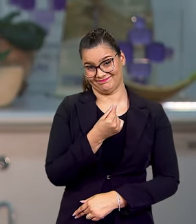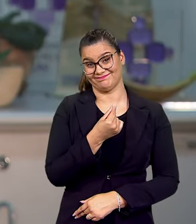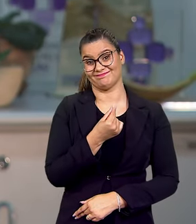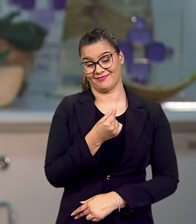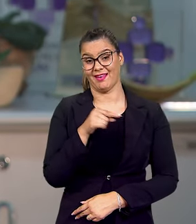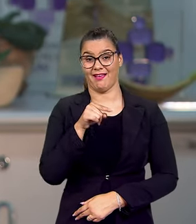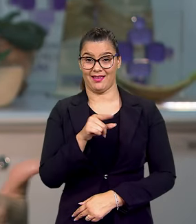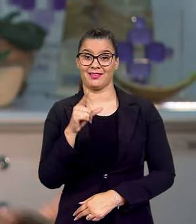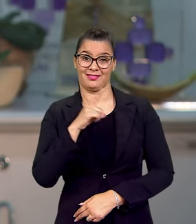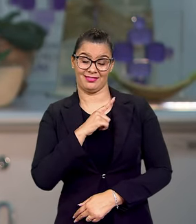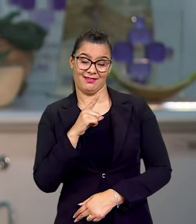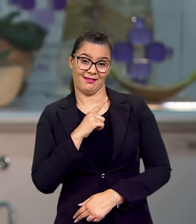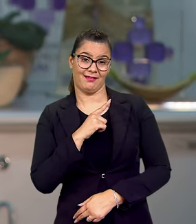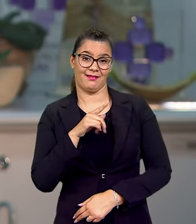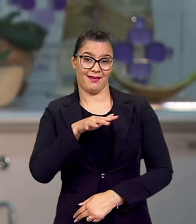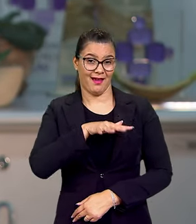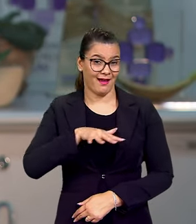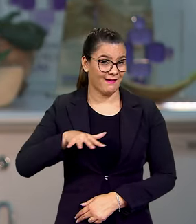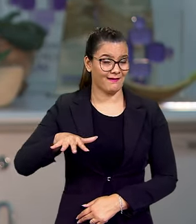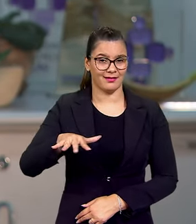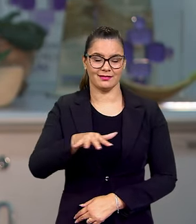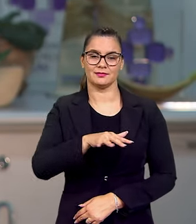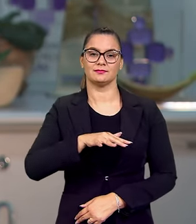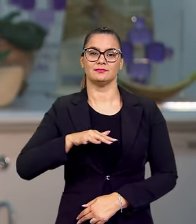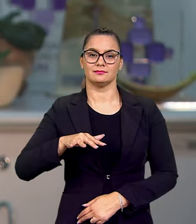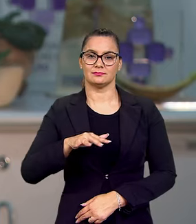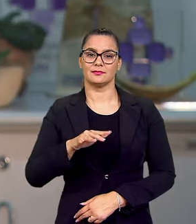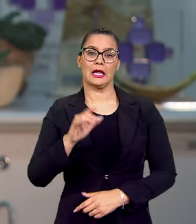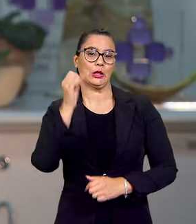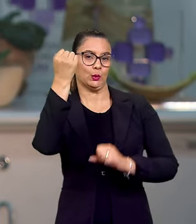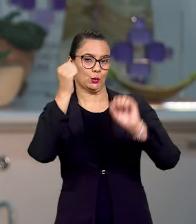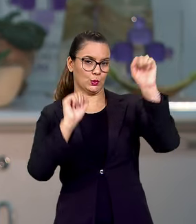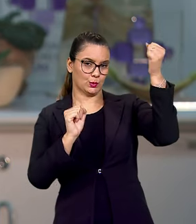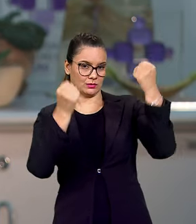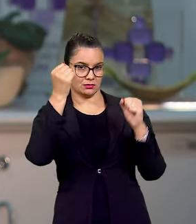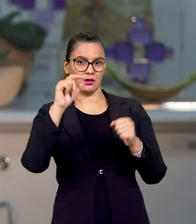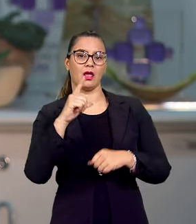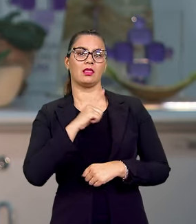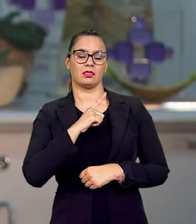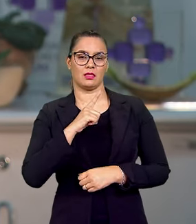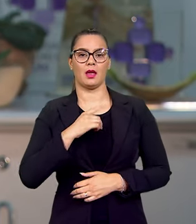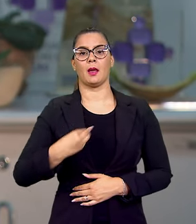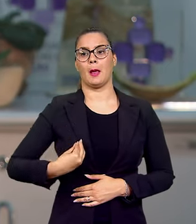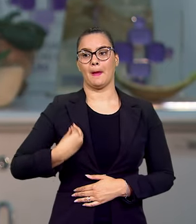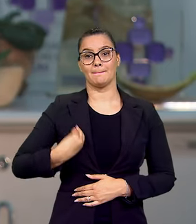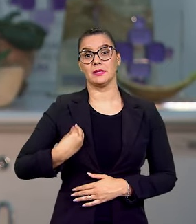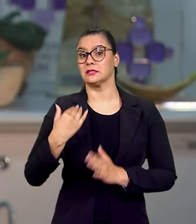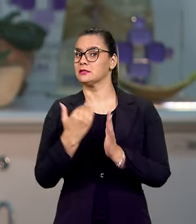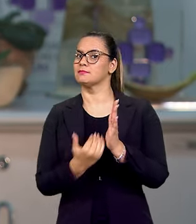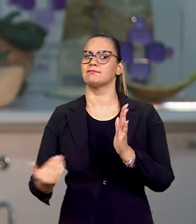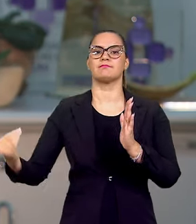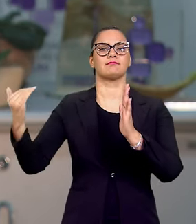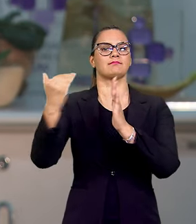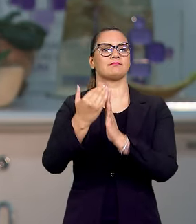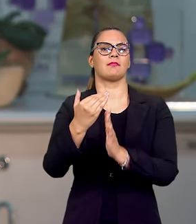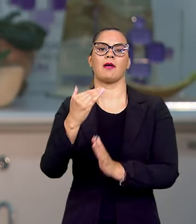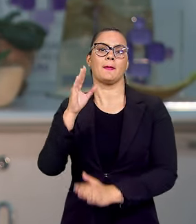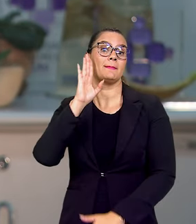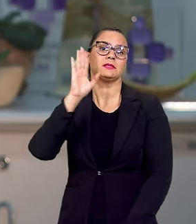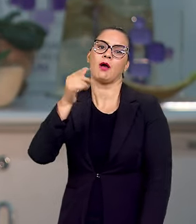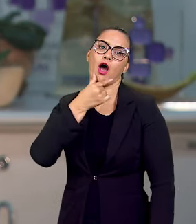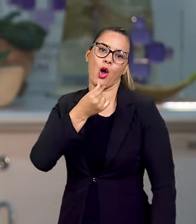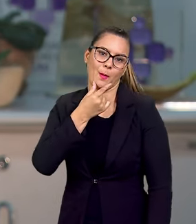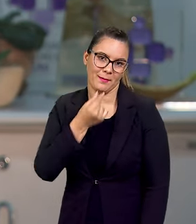homens, e aonde está, no setor da indústria, ainda tem uma presença majoritária